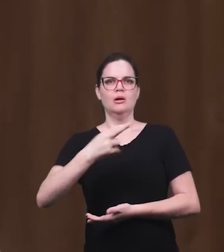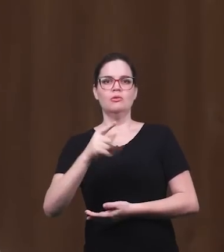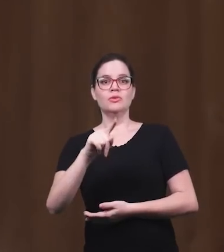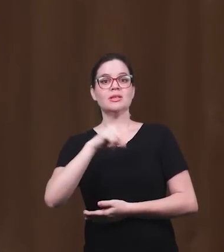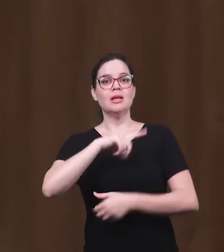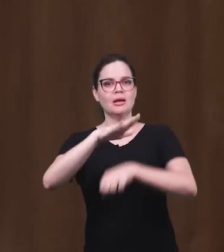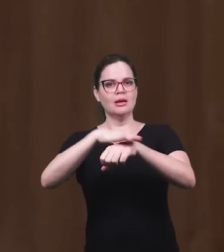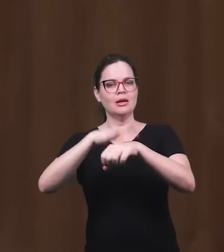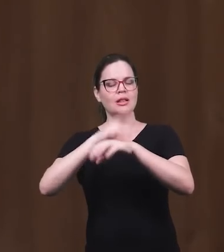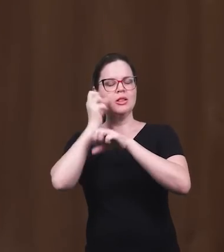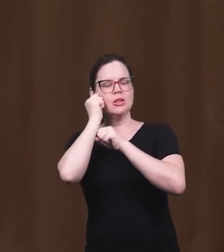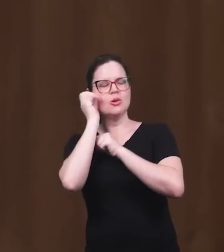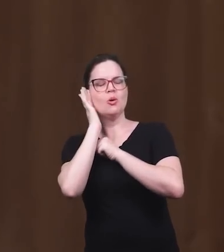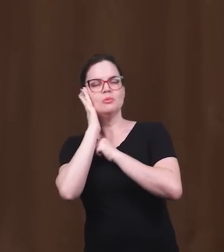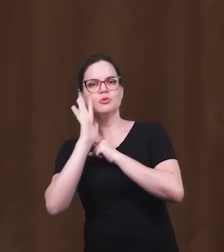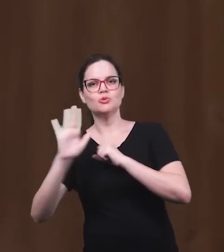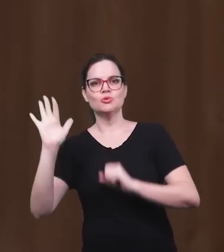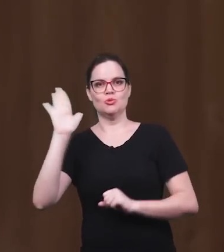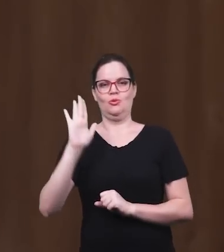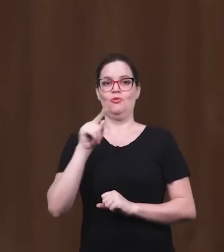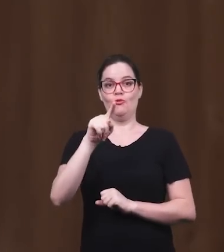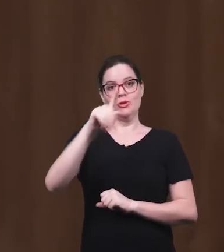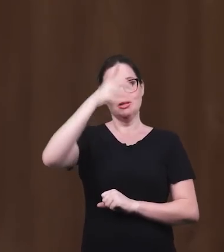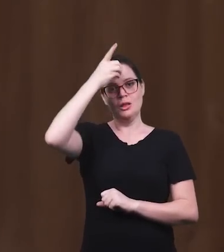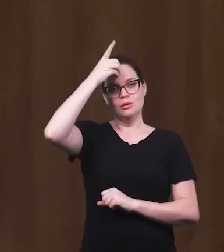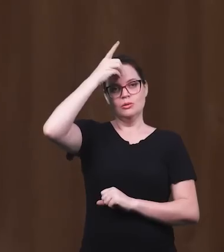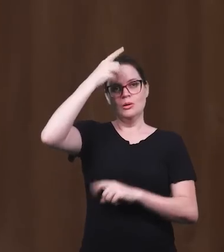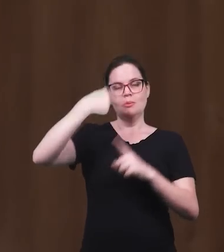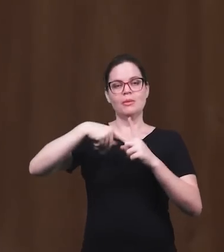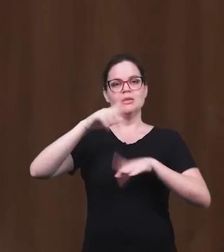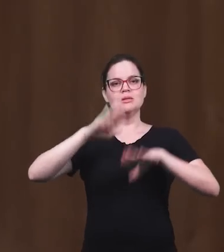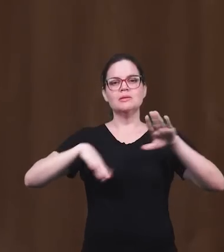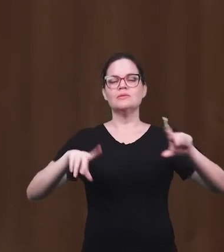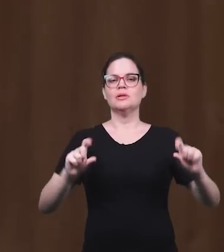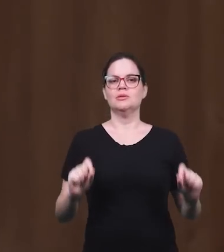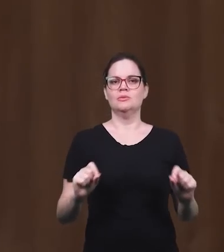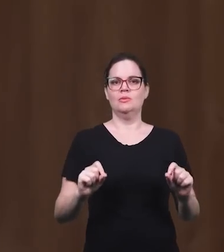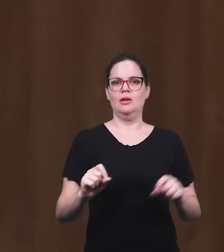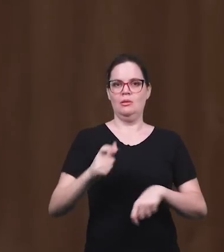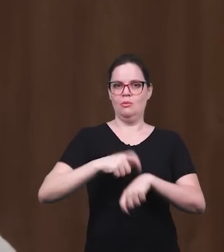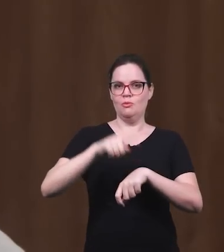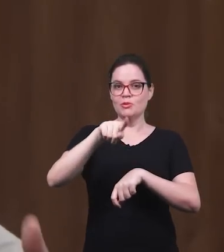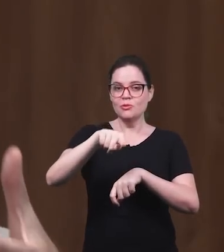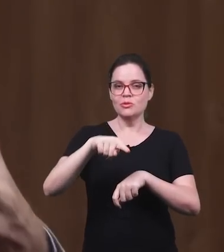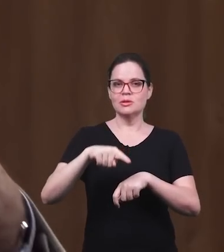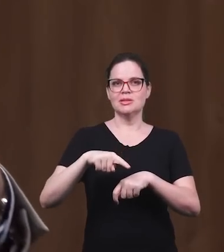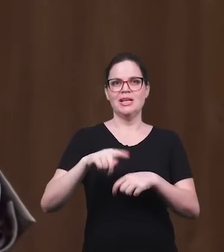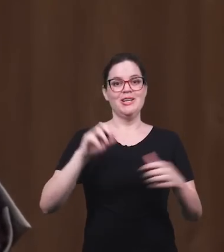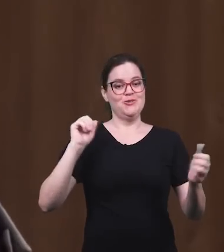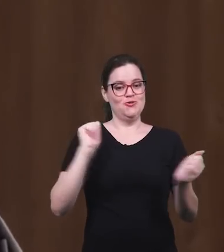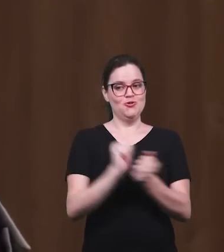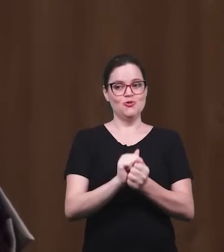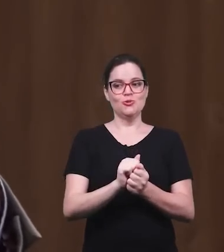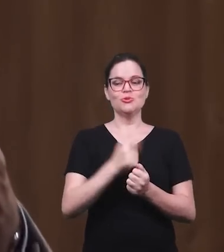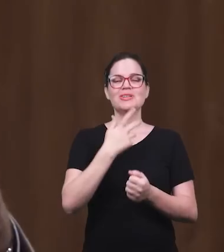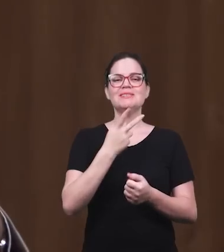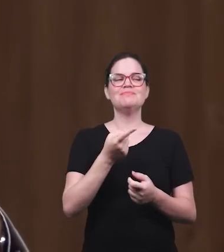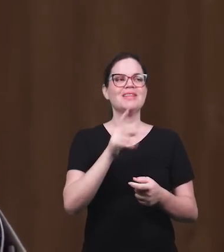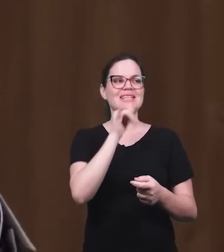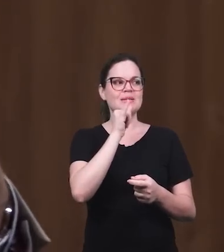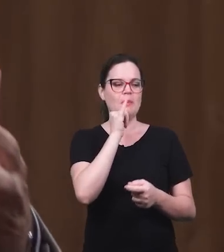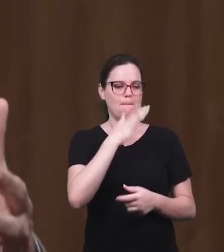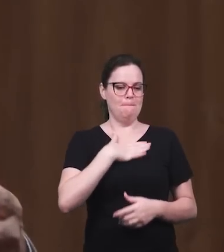de emprego, e você tem um sonho, você teve um dom, mas você não perceber que muitas vezes, quando você está muito envolvido em